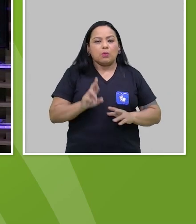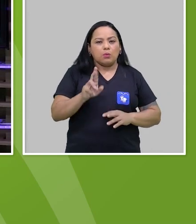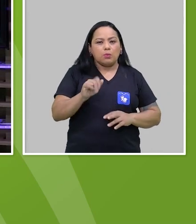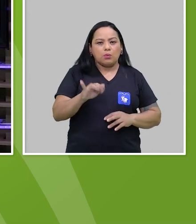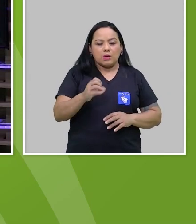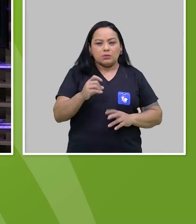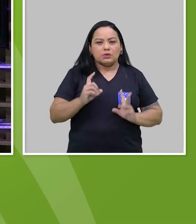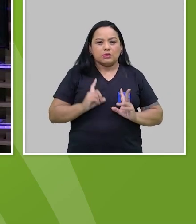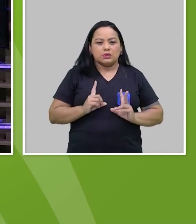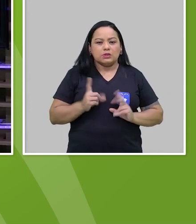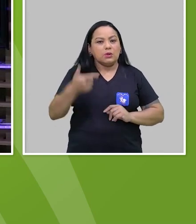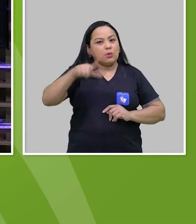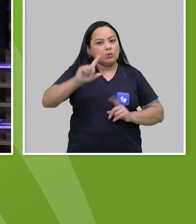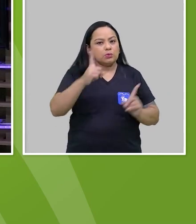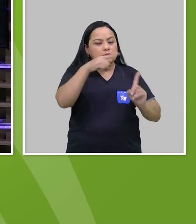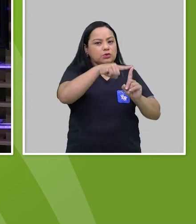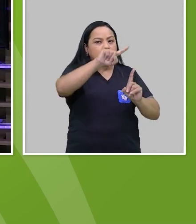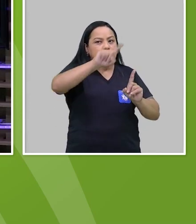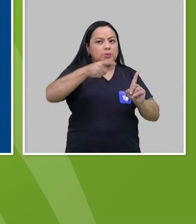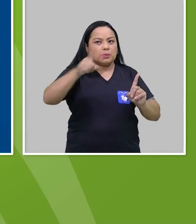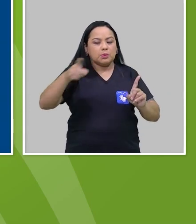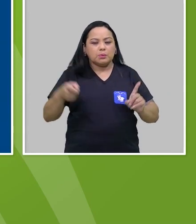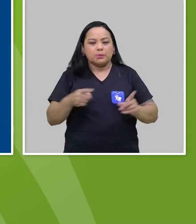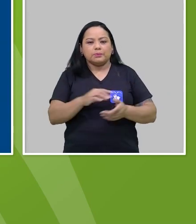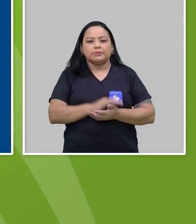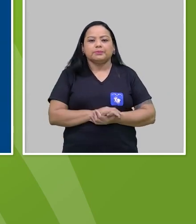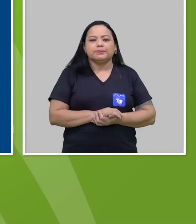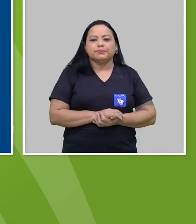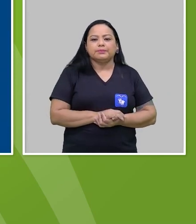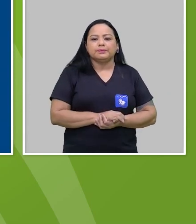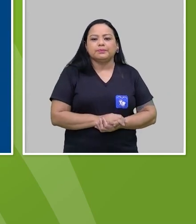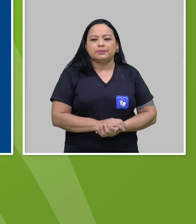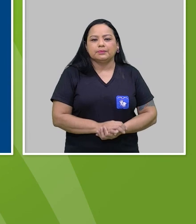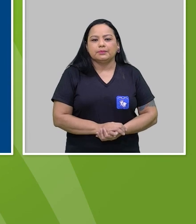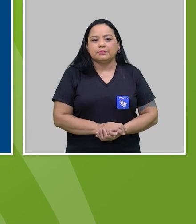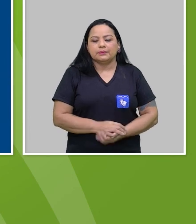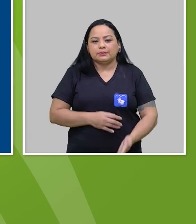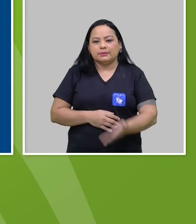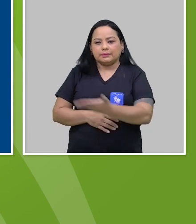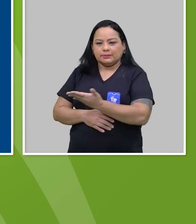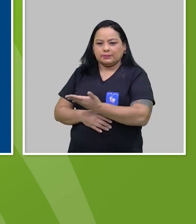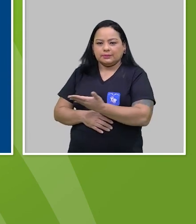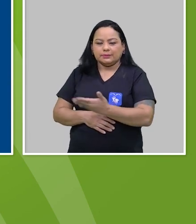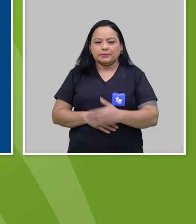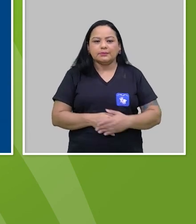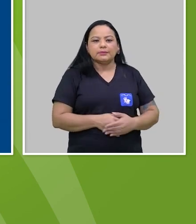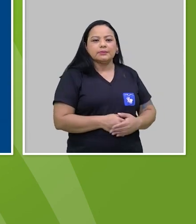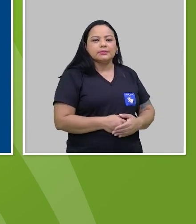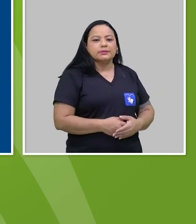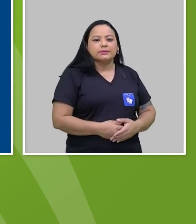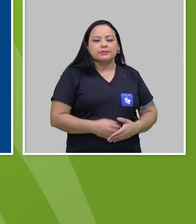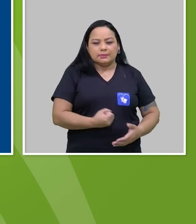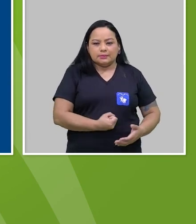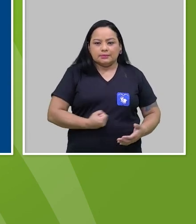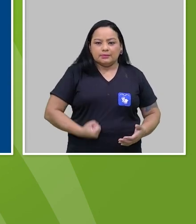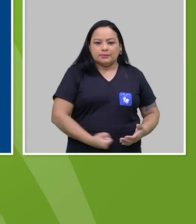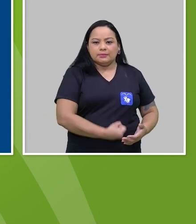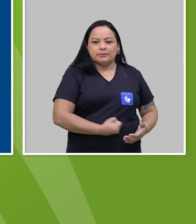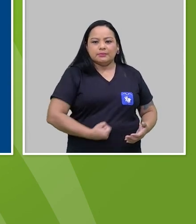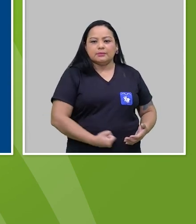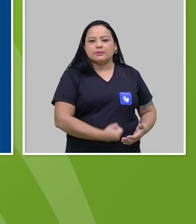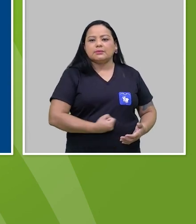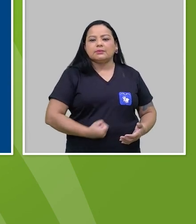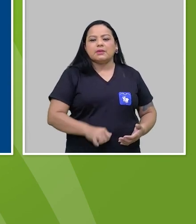já é outro tipo de onda. Vamos dar uma olhada aqui? Então, olha aí, ó. Os ultrassons são de grande exemplo